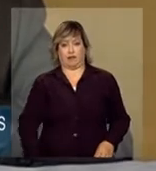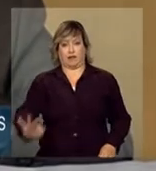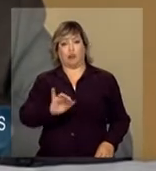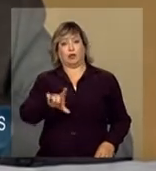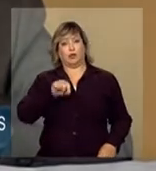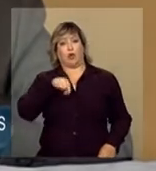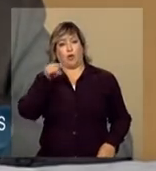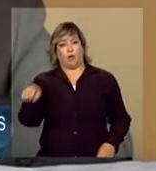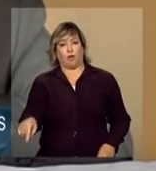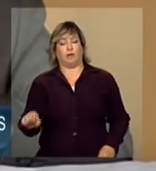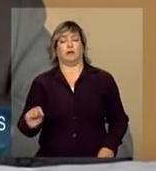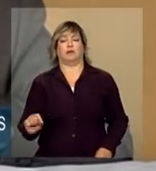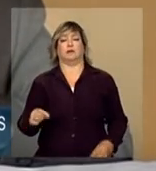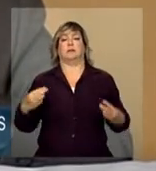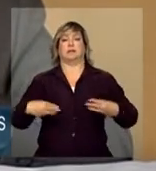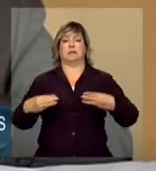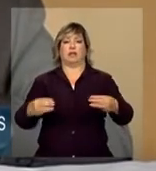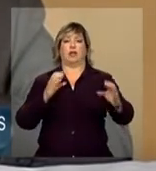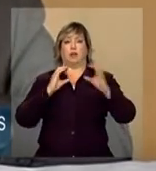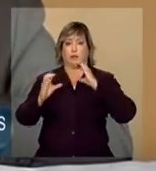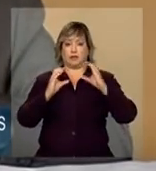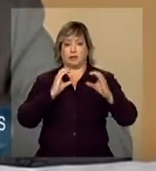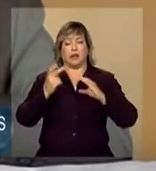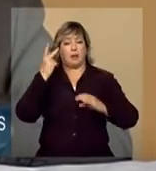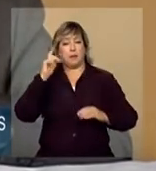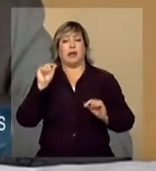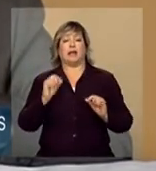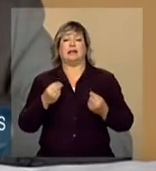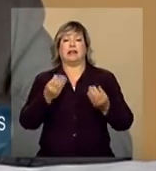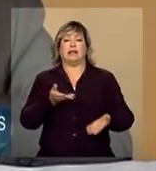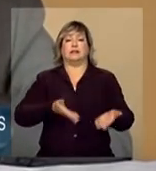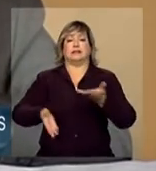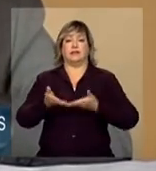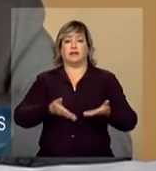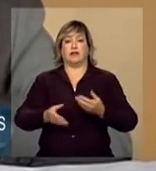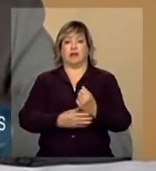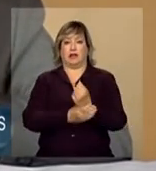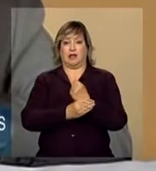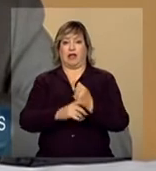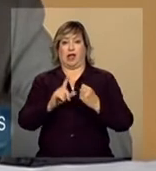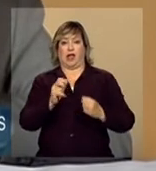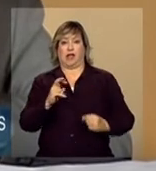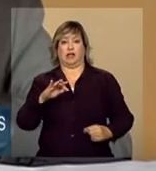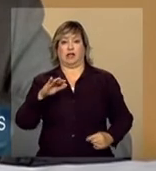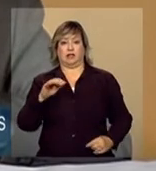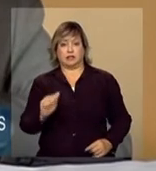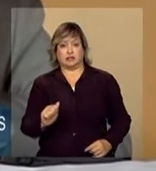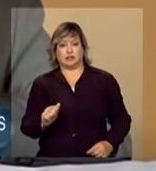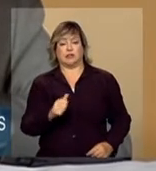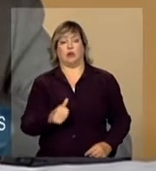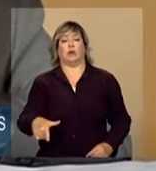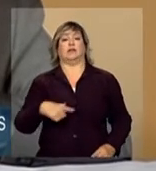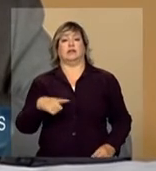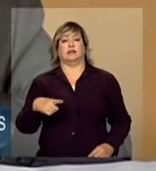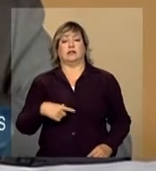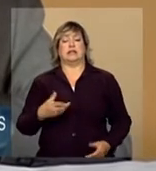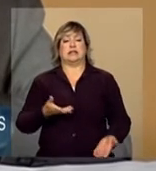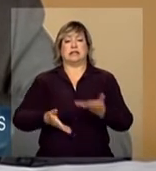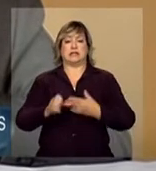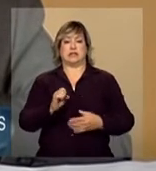das Comunicações, para a prestação de serviços então, da Garantia 11, relativamente, inicialmente, aos serviços